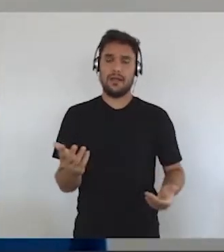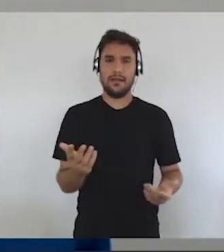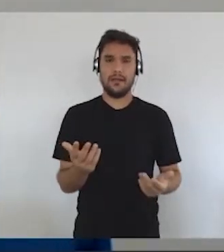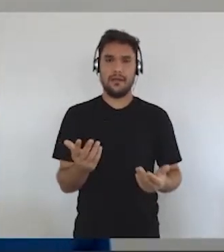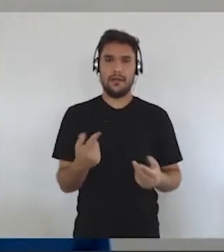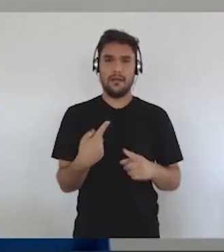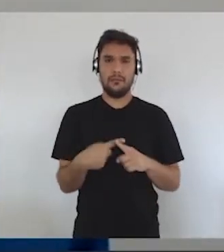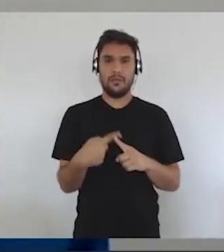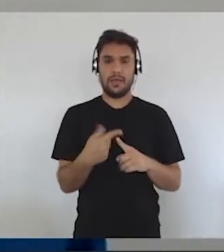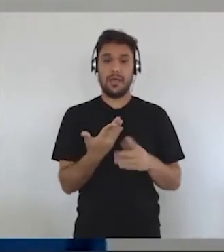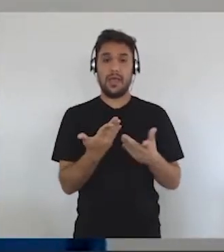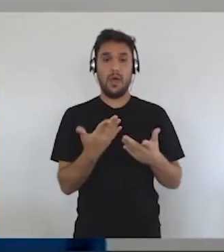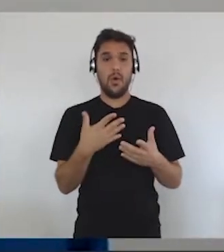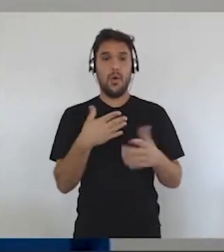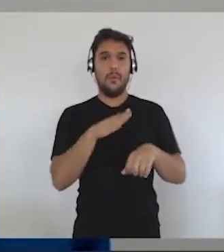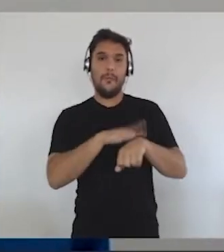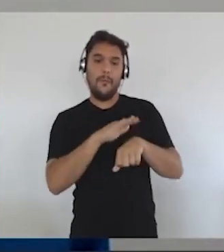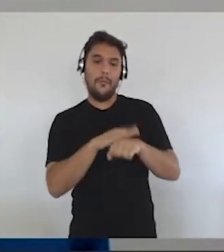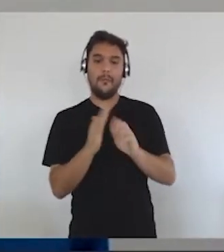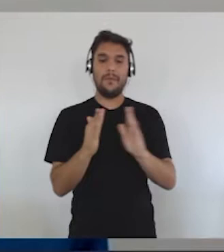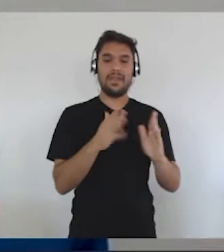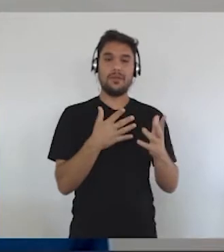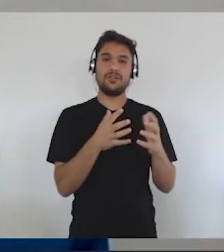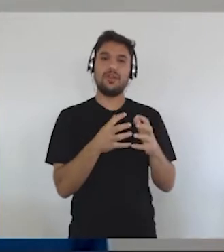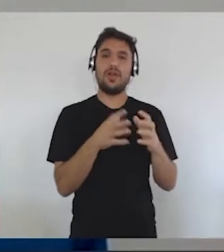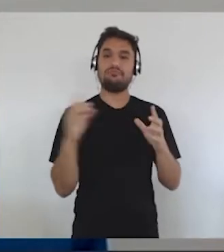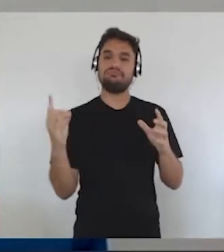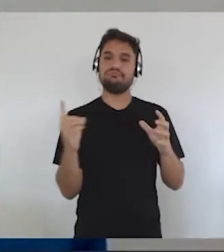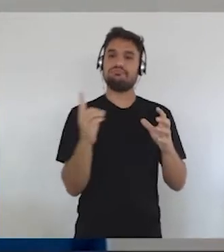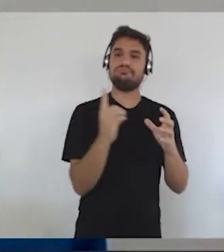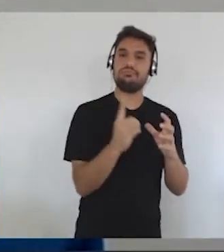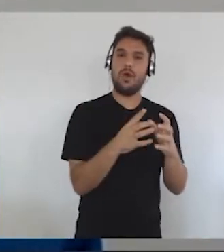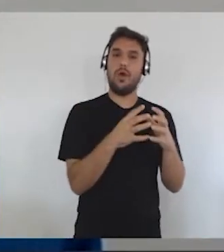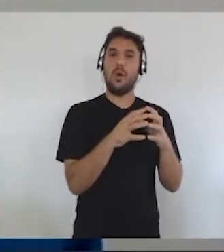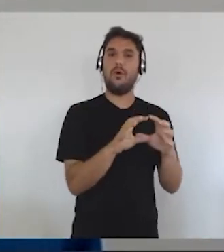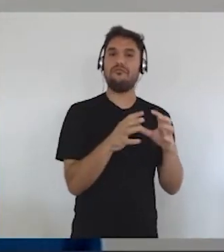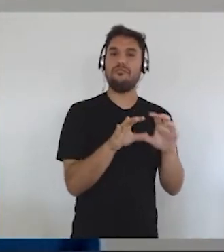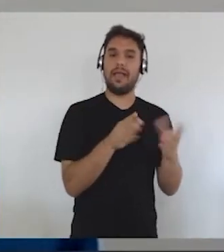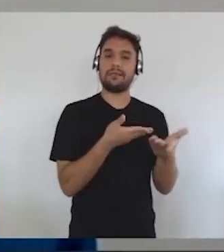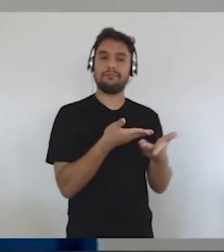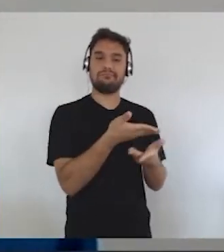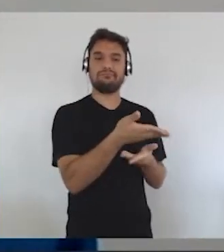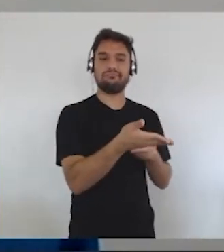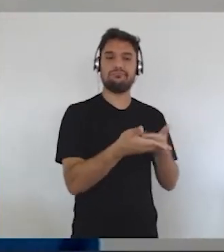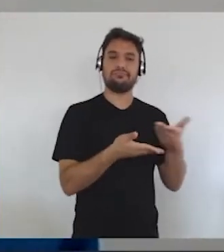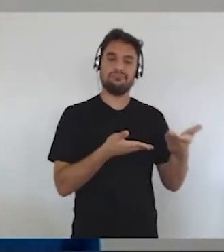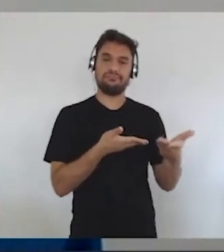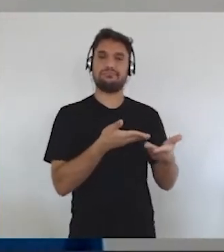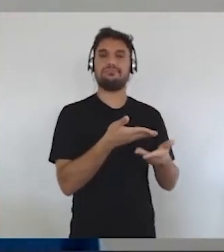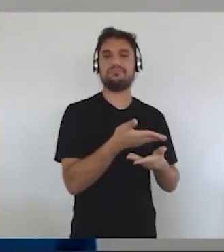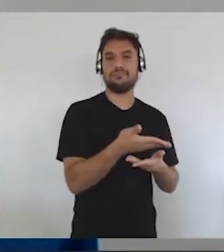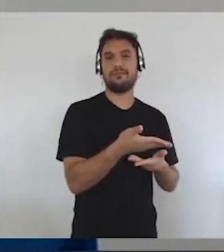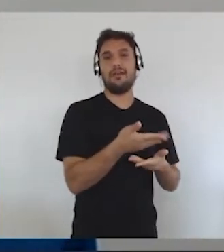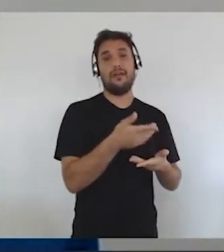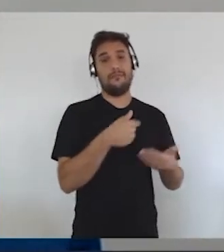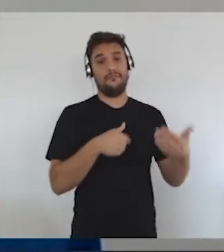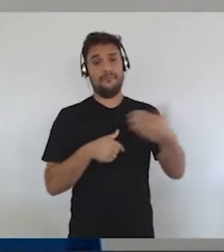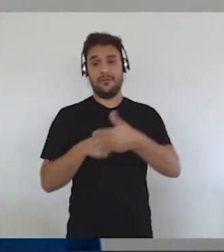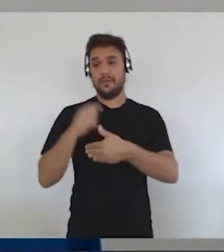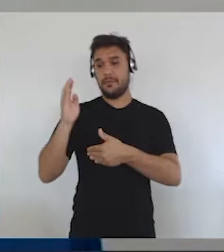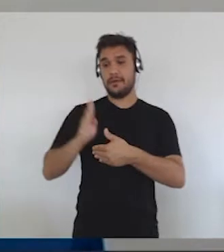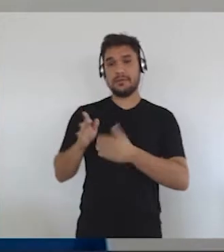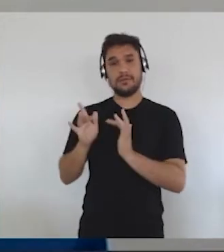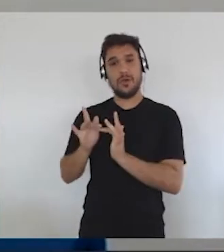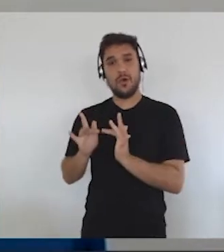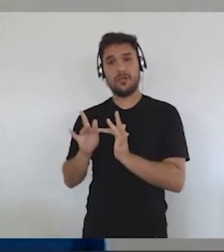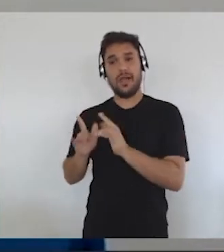Porque o estágio de convivência pressupõe o deslocamento dos pretensos adotantes para o Brasil para conviverem aqui com as